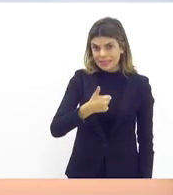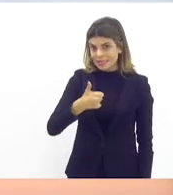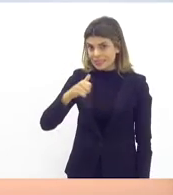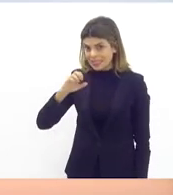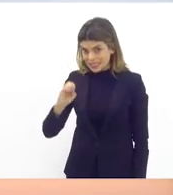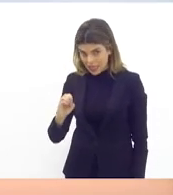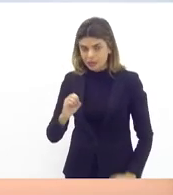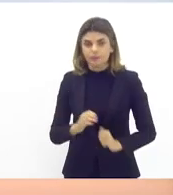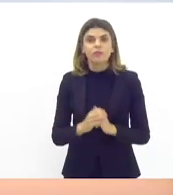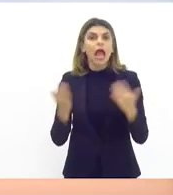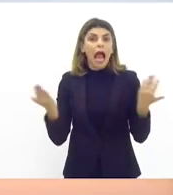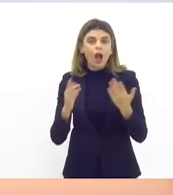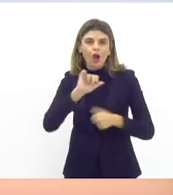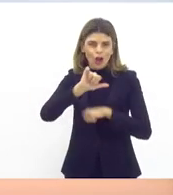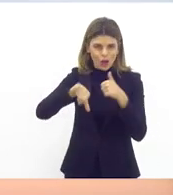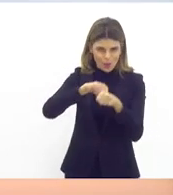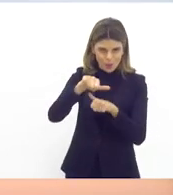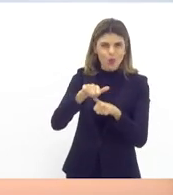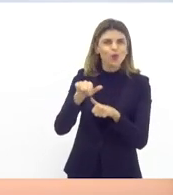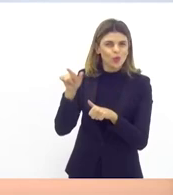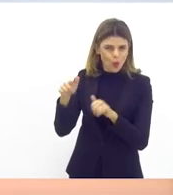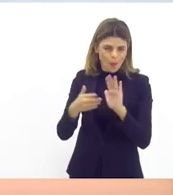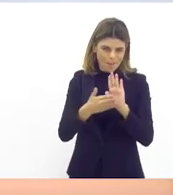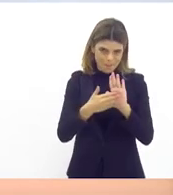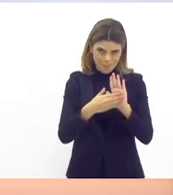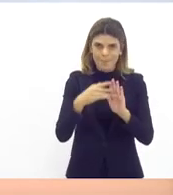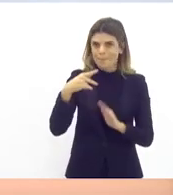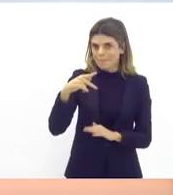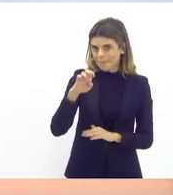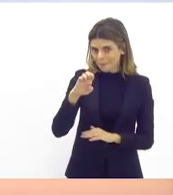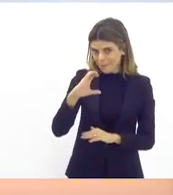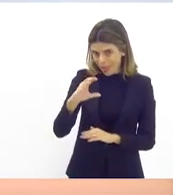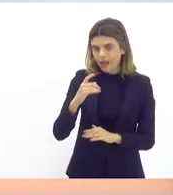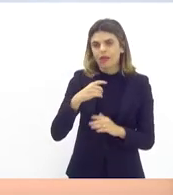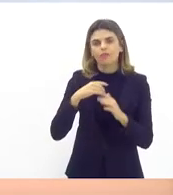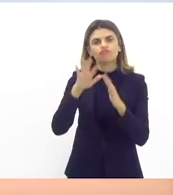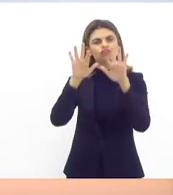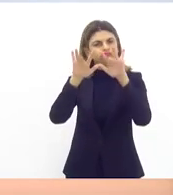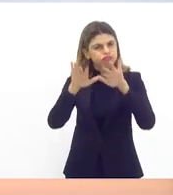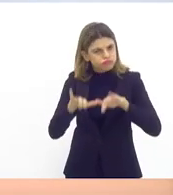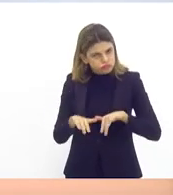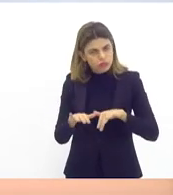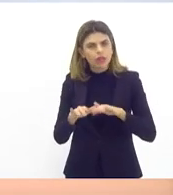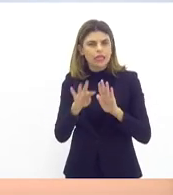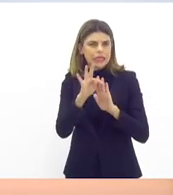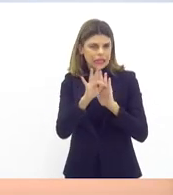Mas o fato é que você bota esse limite máximo de perda, e isso